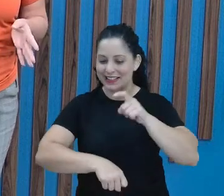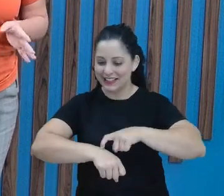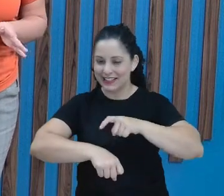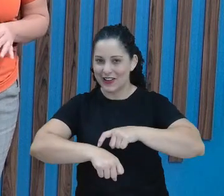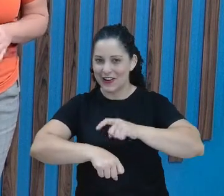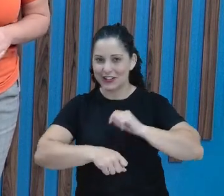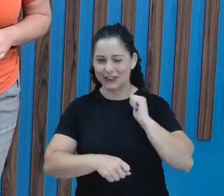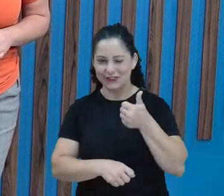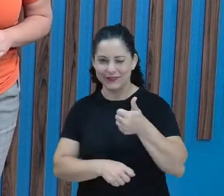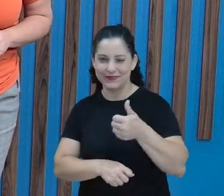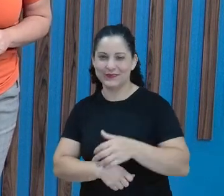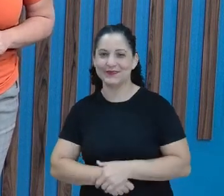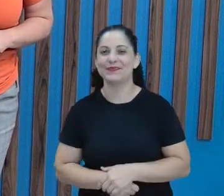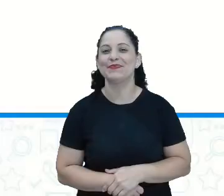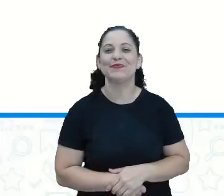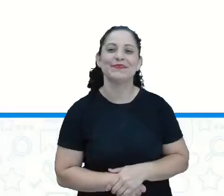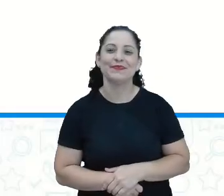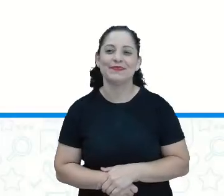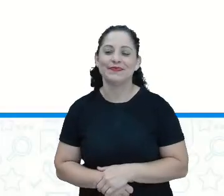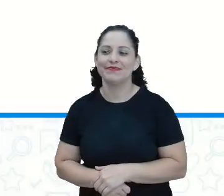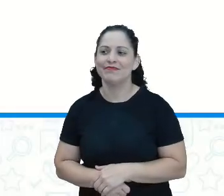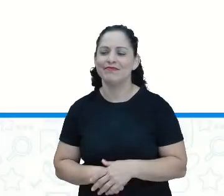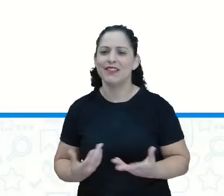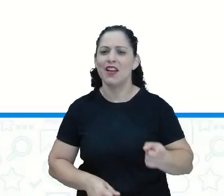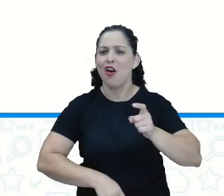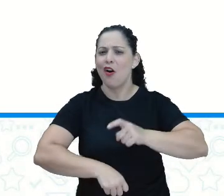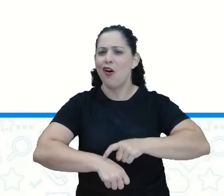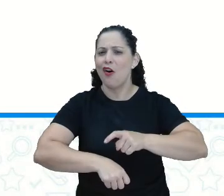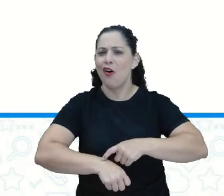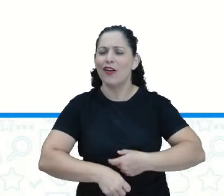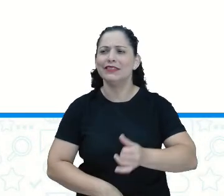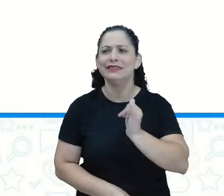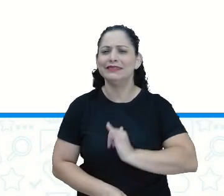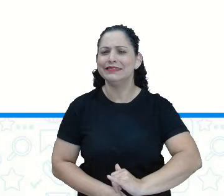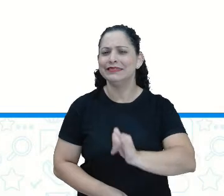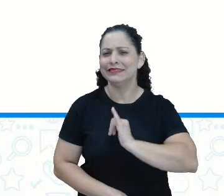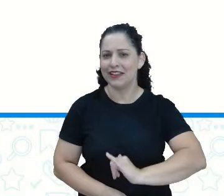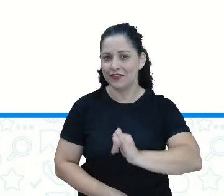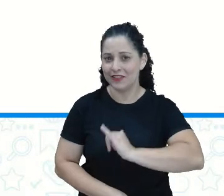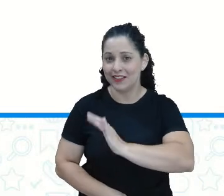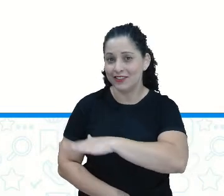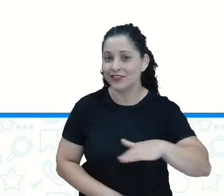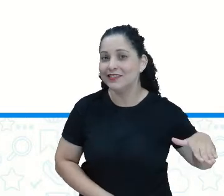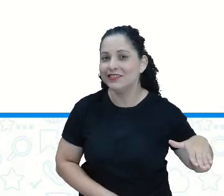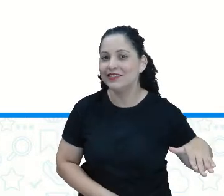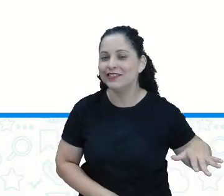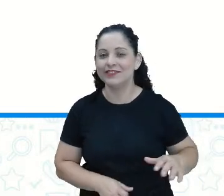horas. Qual é o horário do recreio das crianças?